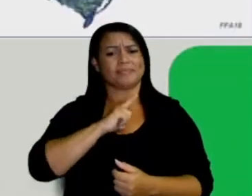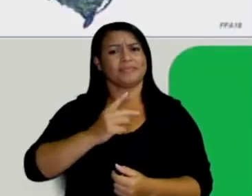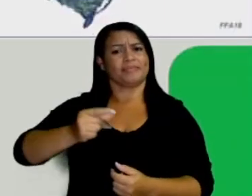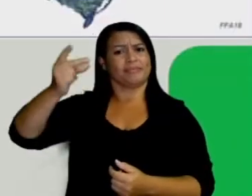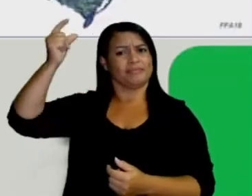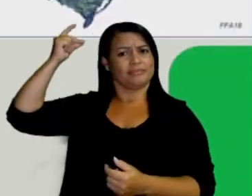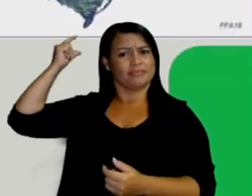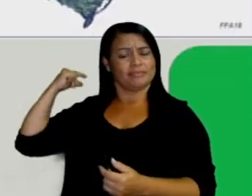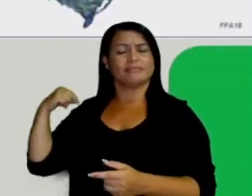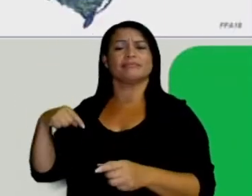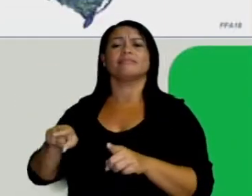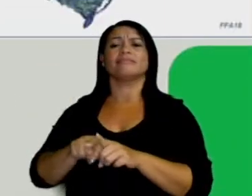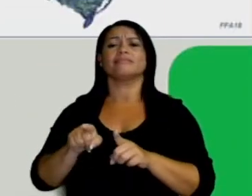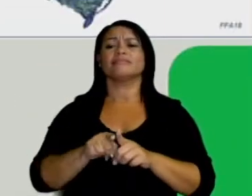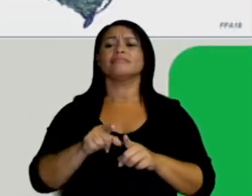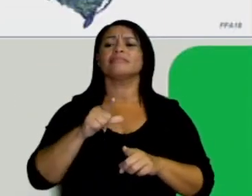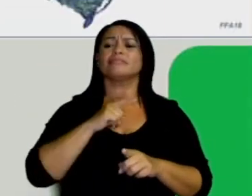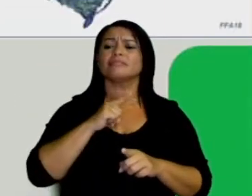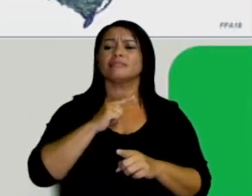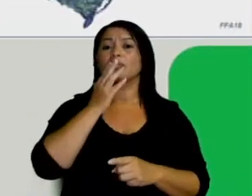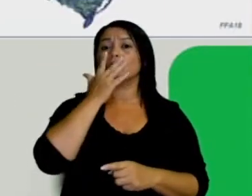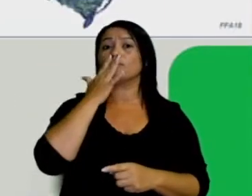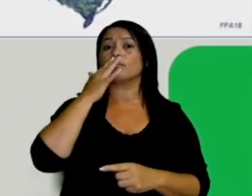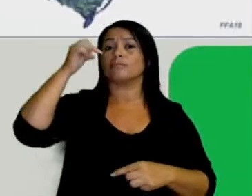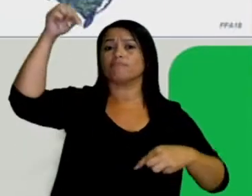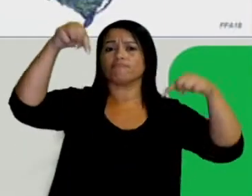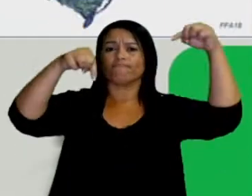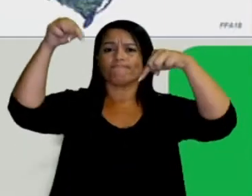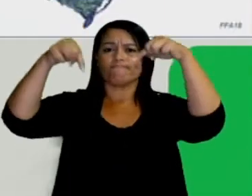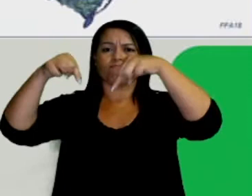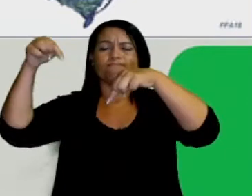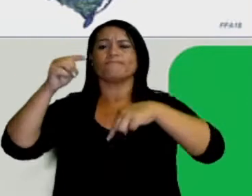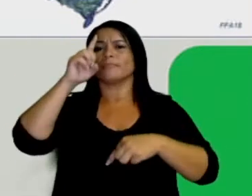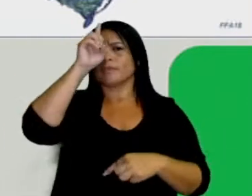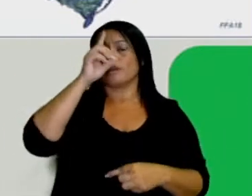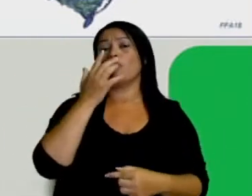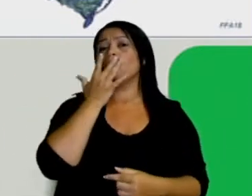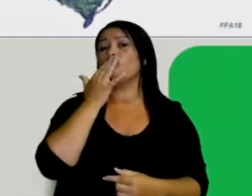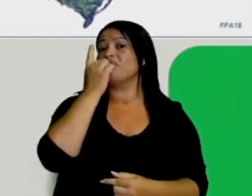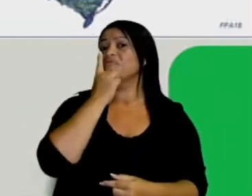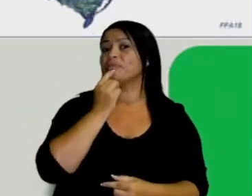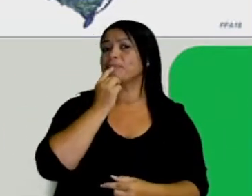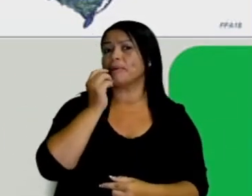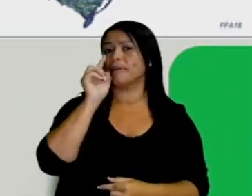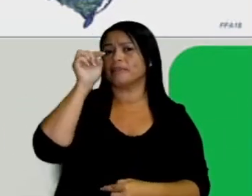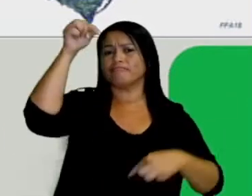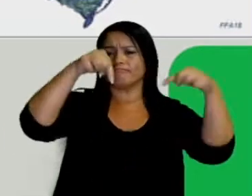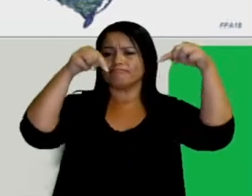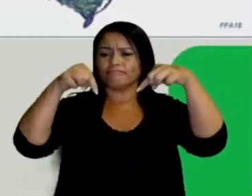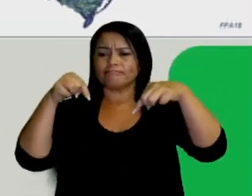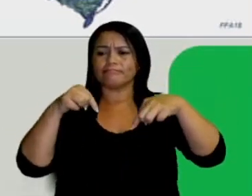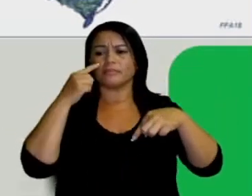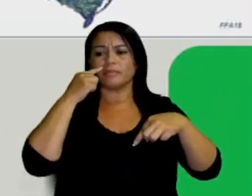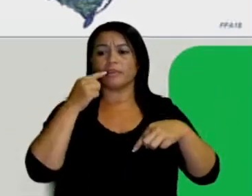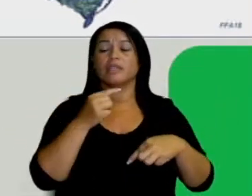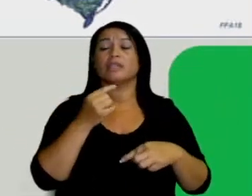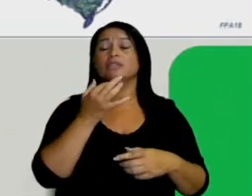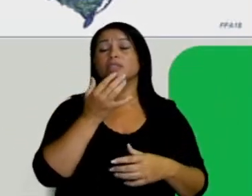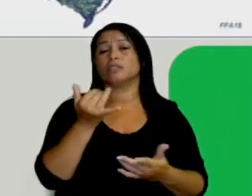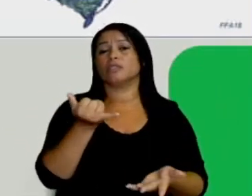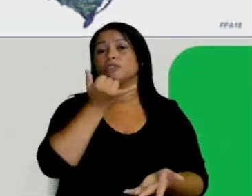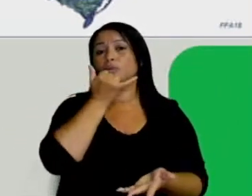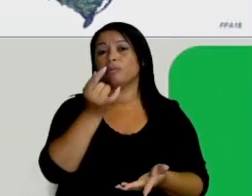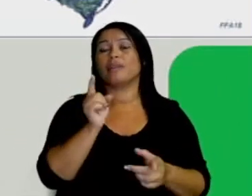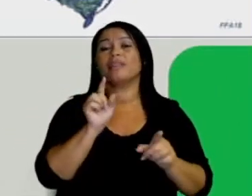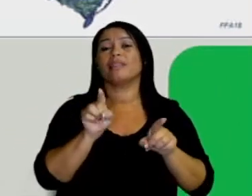partes que eu destaquei com a setinha vermelha, as áreas aí onde você tem, né, as bacias sedimentares, perdão, as áreas mais